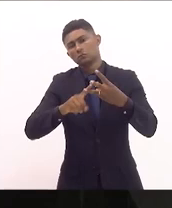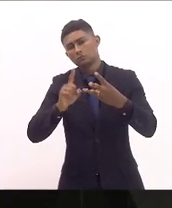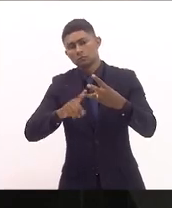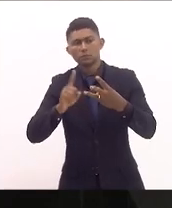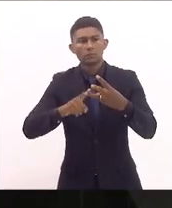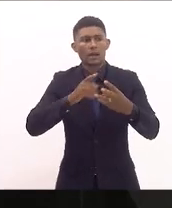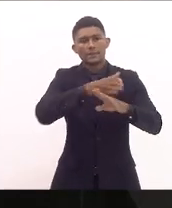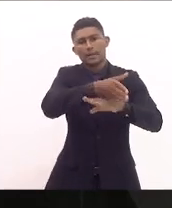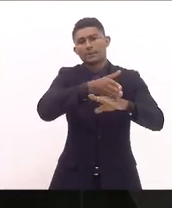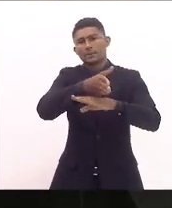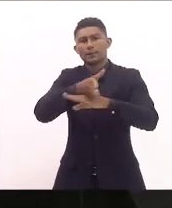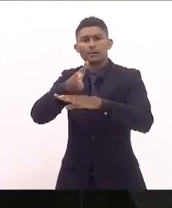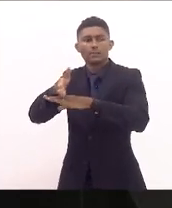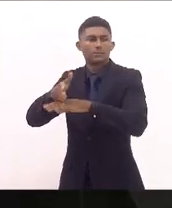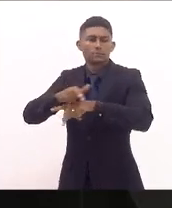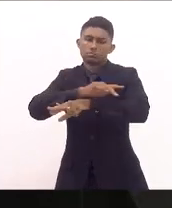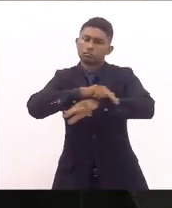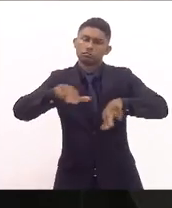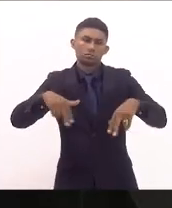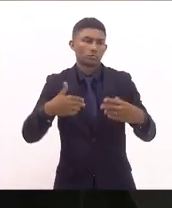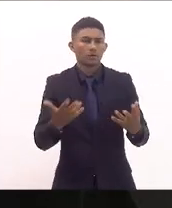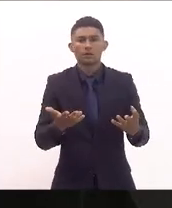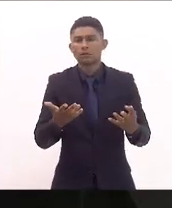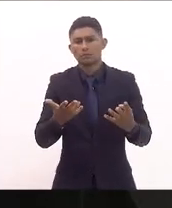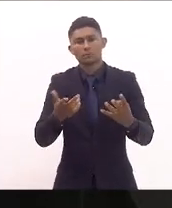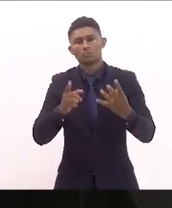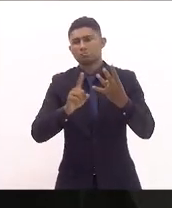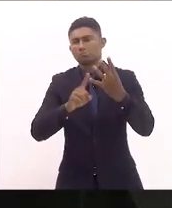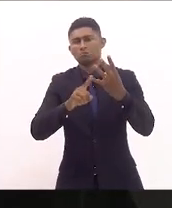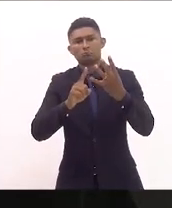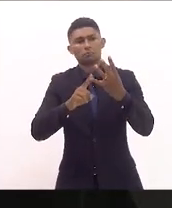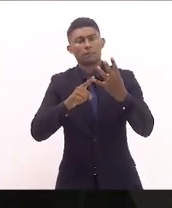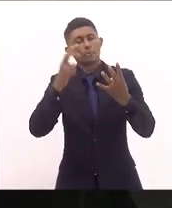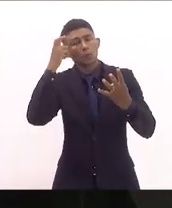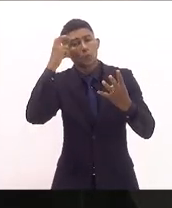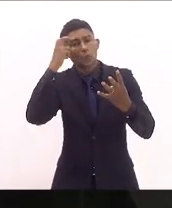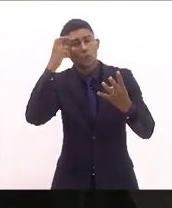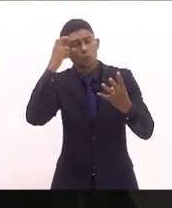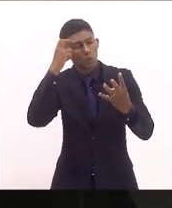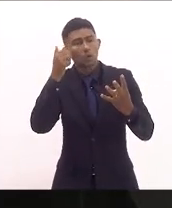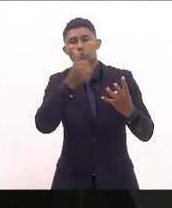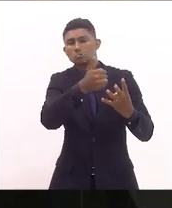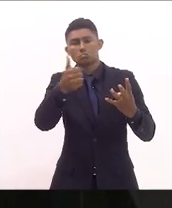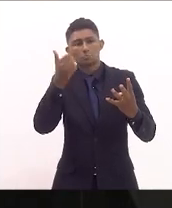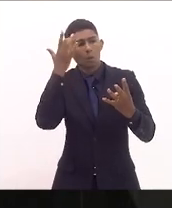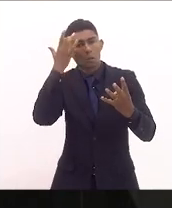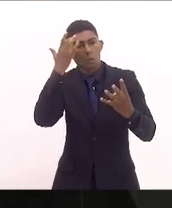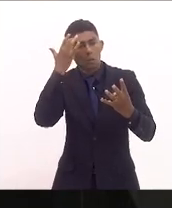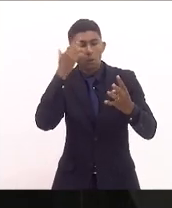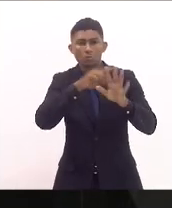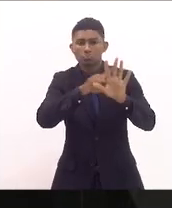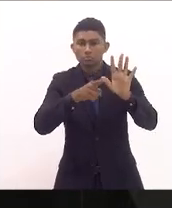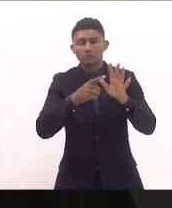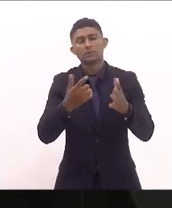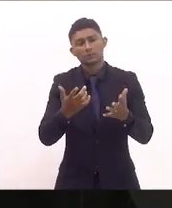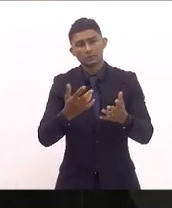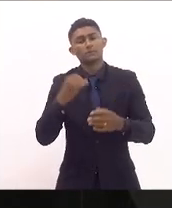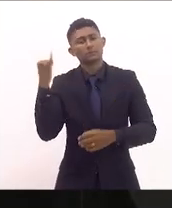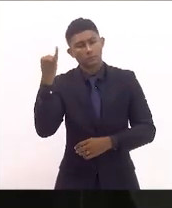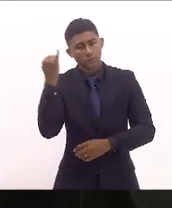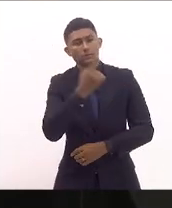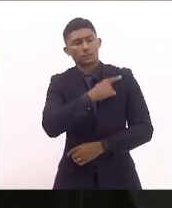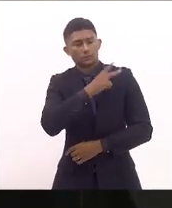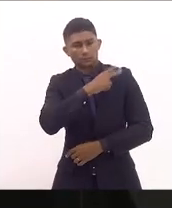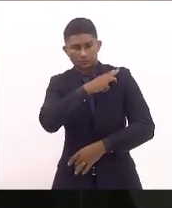para desfrutar para produzir a nossa cultura de forma Consciente e a